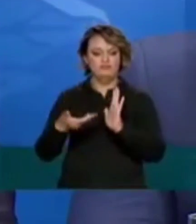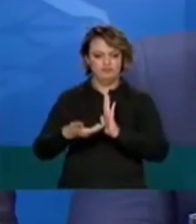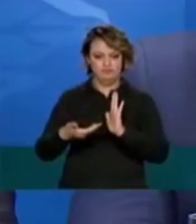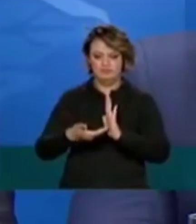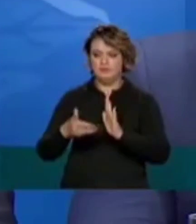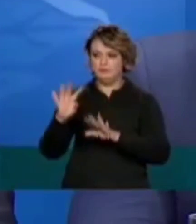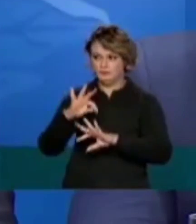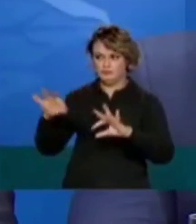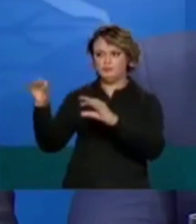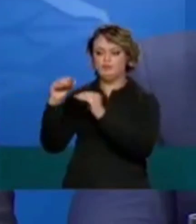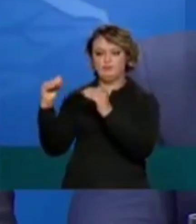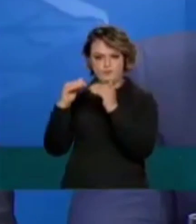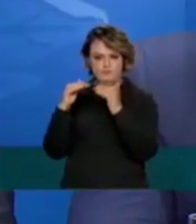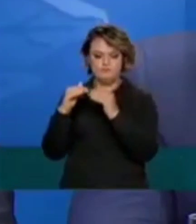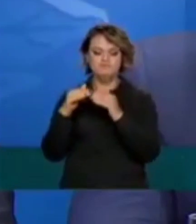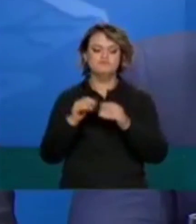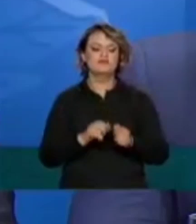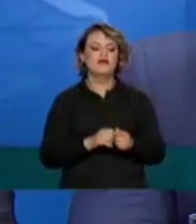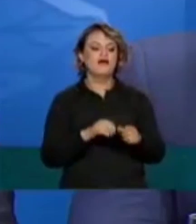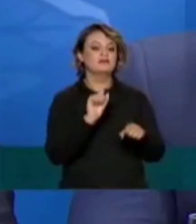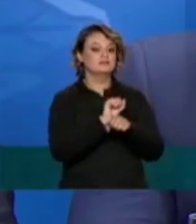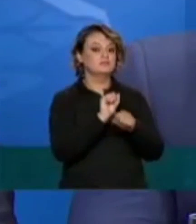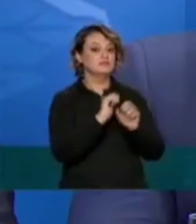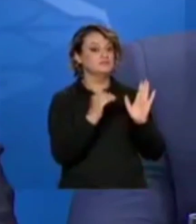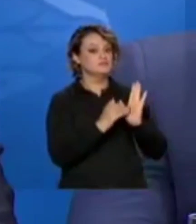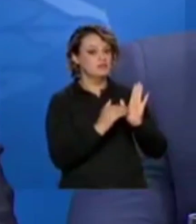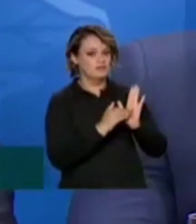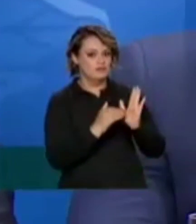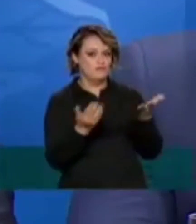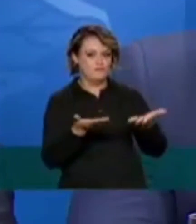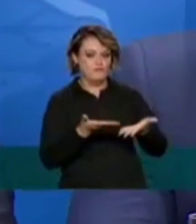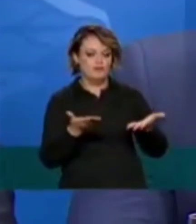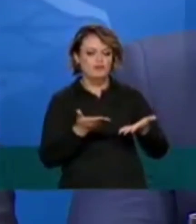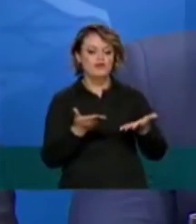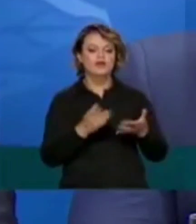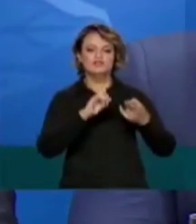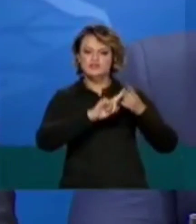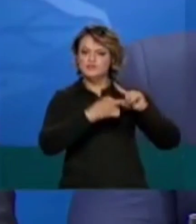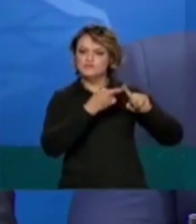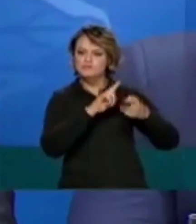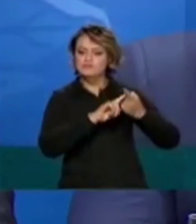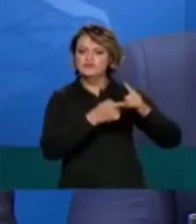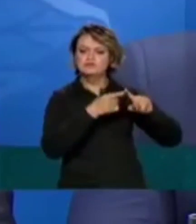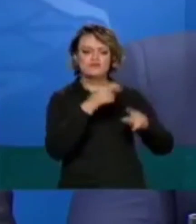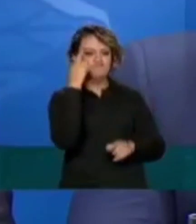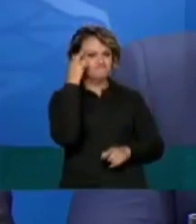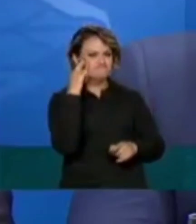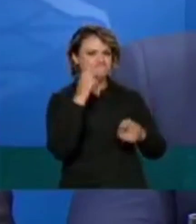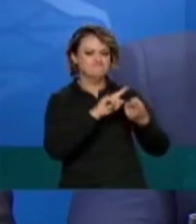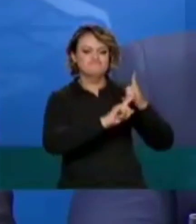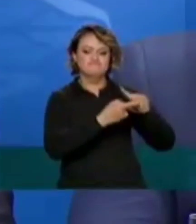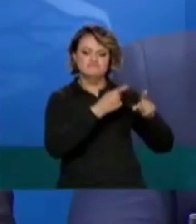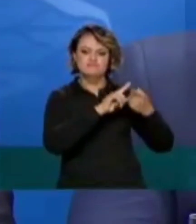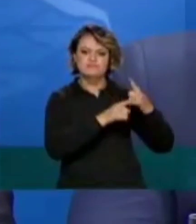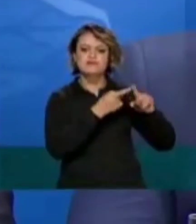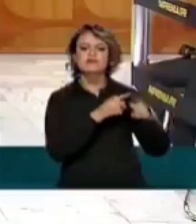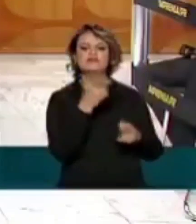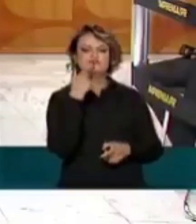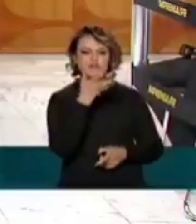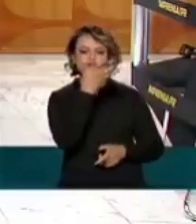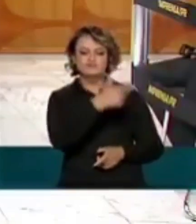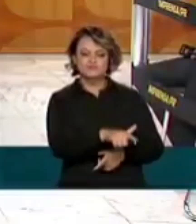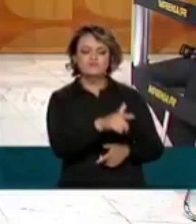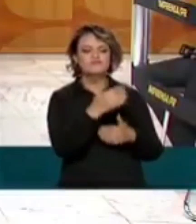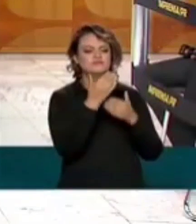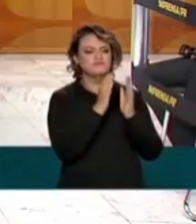unanimidade, seguiu estar no Senado. Temos conversado muito com o presidente Pacheco, a quem nós reiteramos o